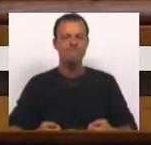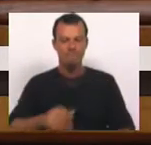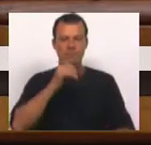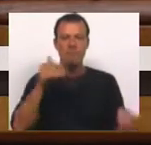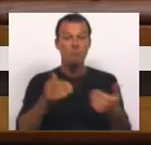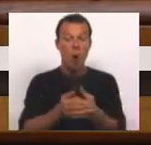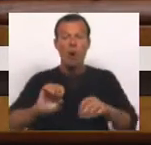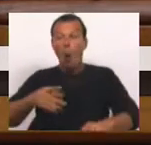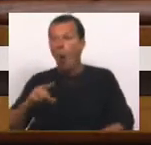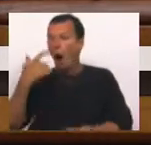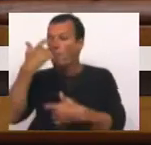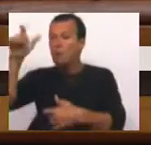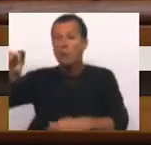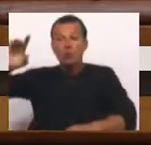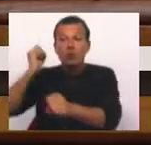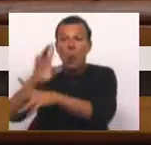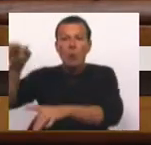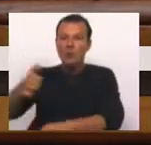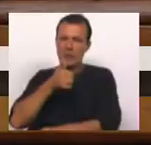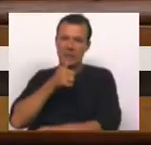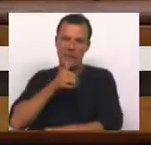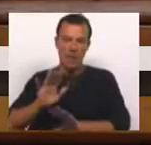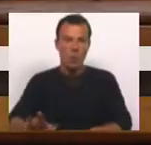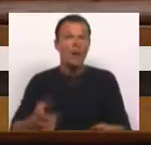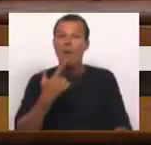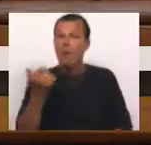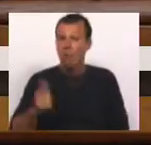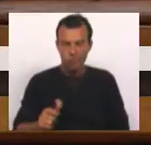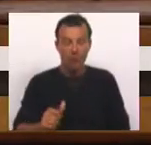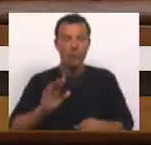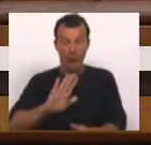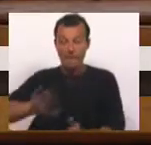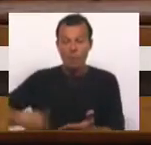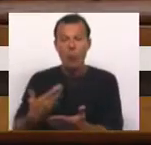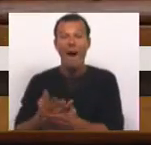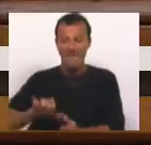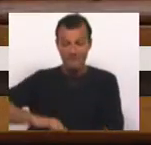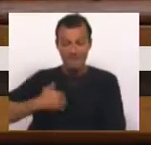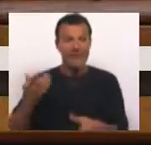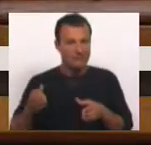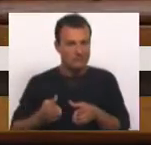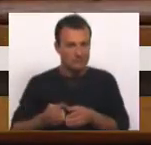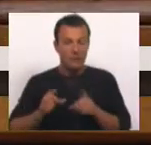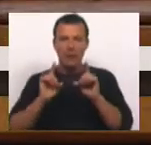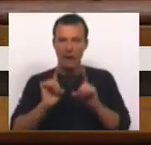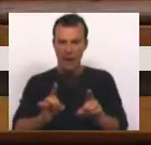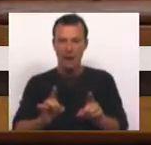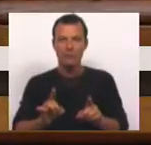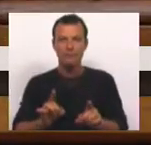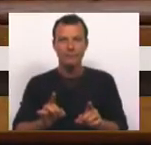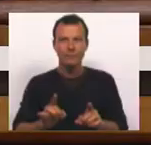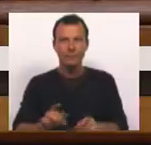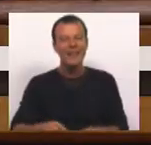alguém decida pela pessoa em causa. Ninguém pode, de acordo com a proposta dos Verdes, ser sequer incitado